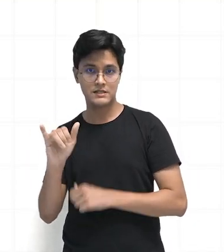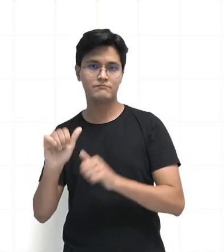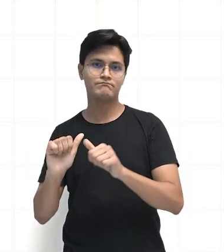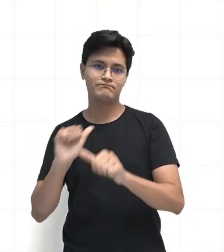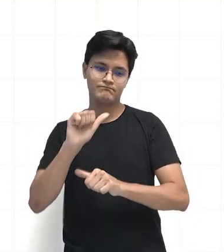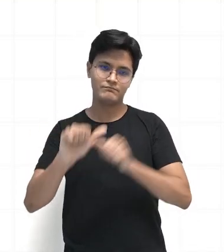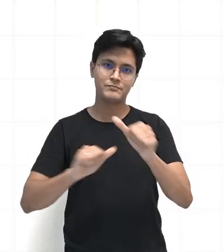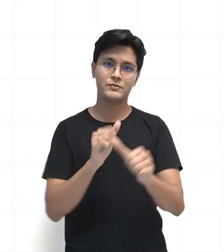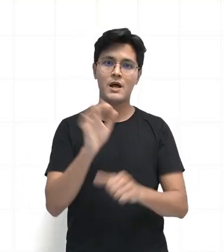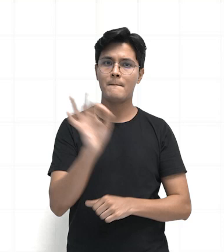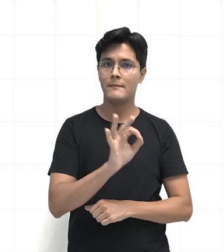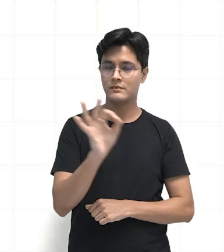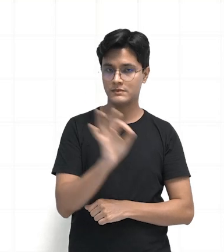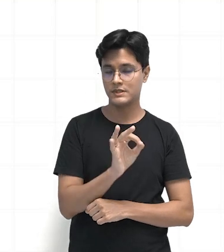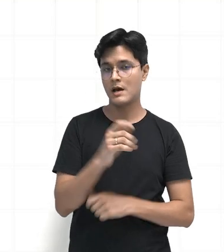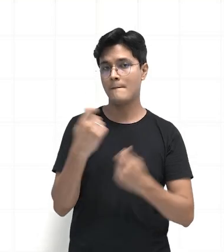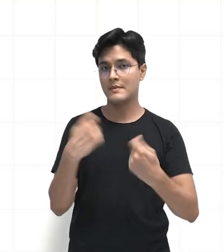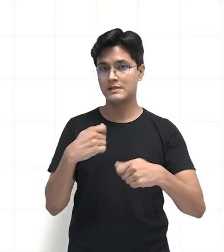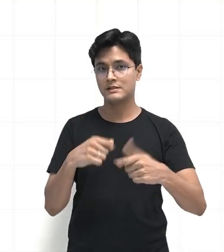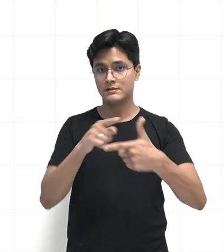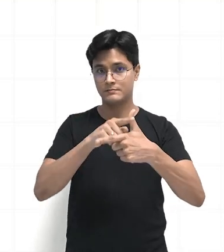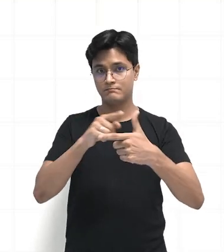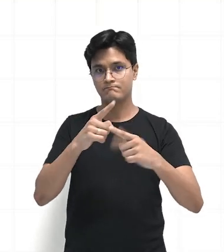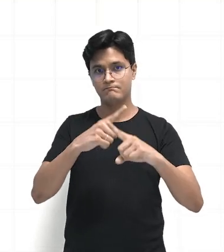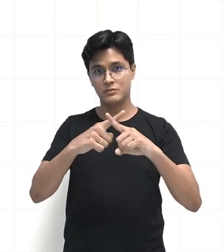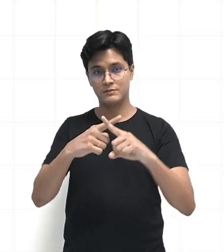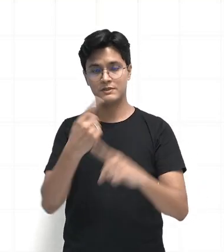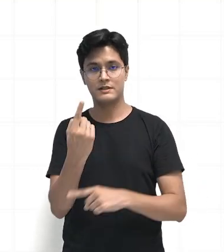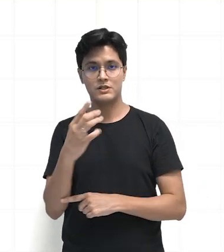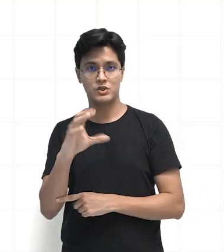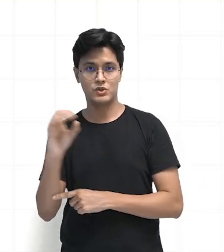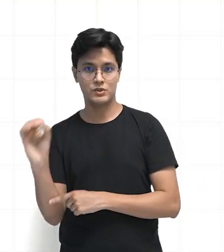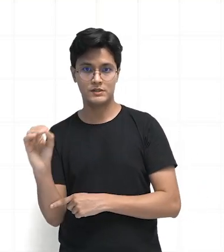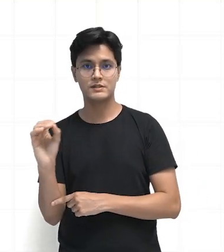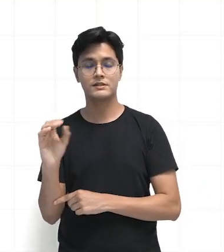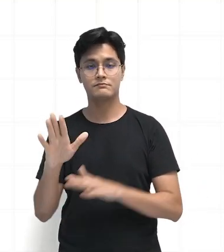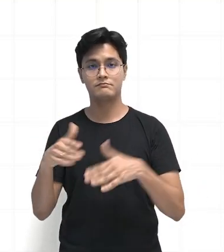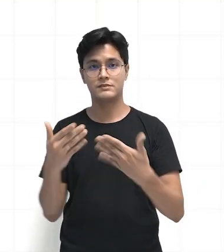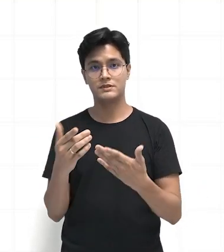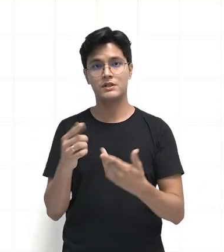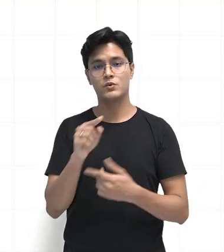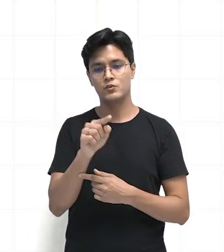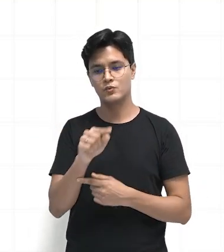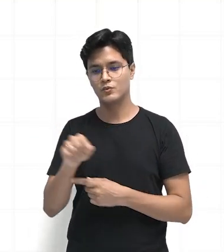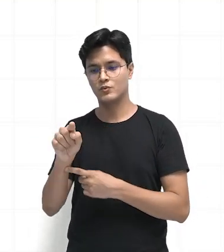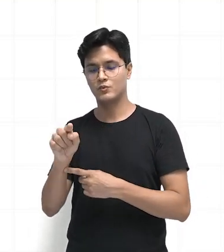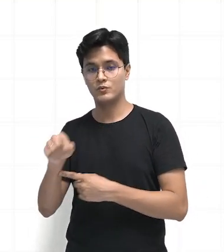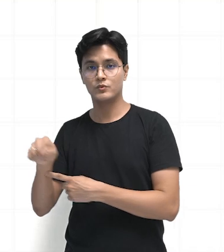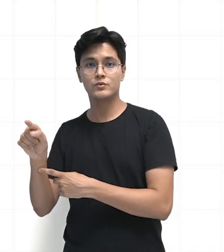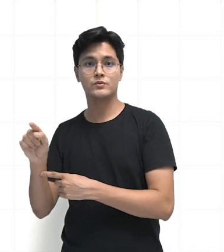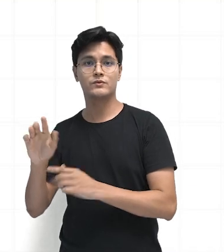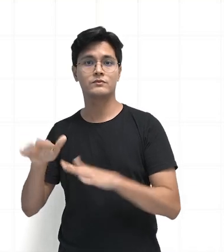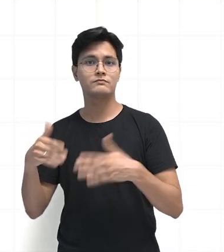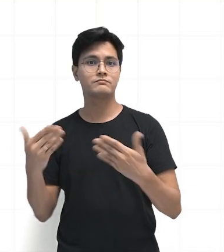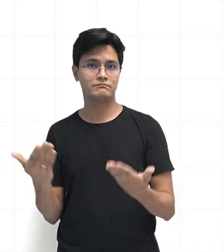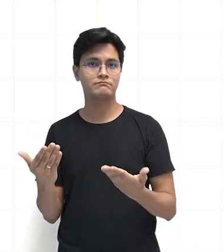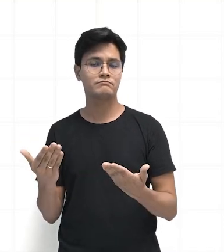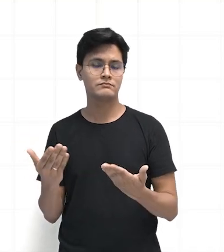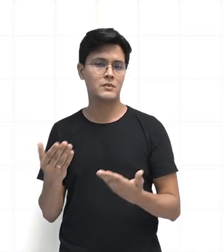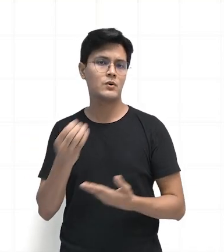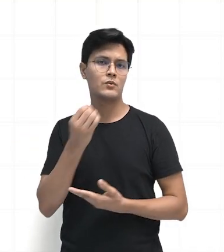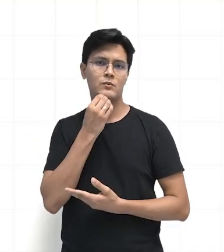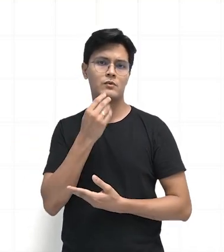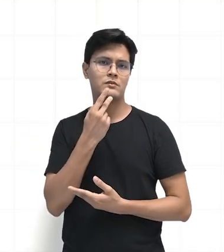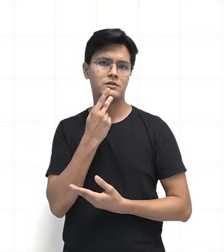porcentagem, só é multiplicar por 100. Ou seja, aumentar 2 casas decimais ali. Então, quais são as chances?